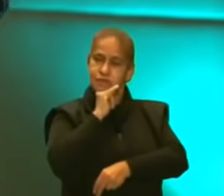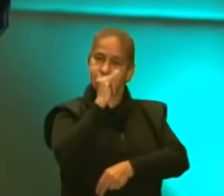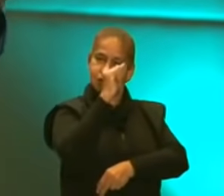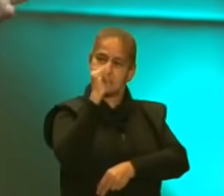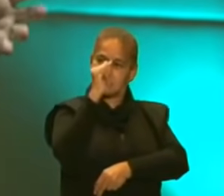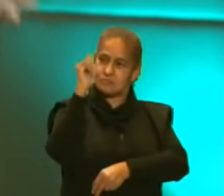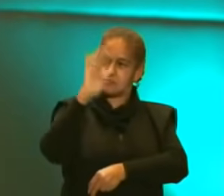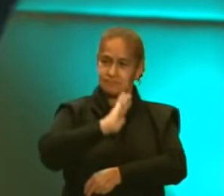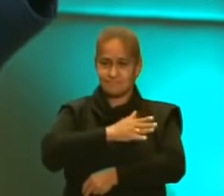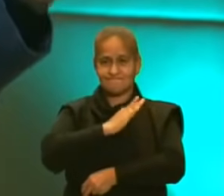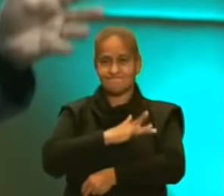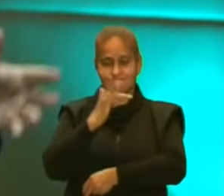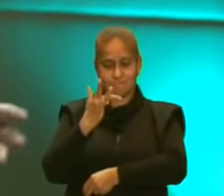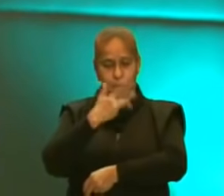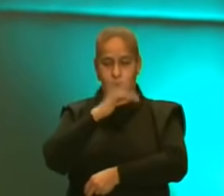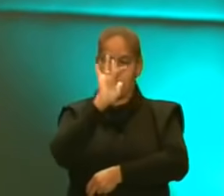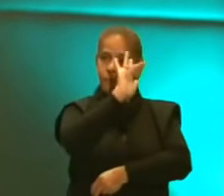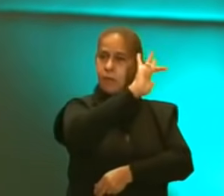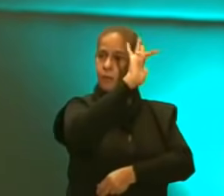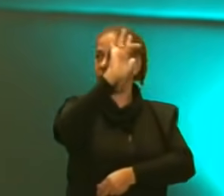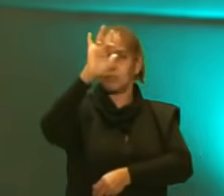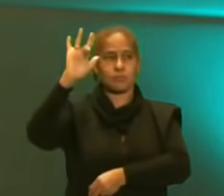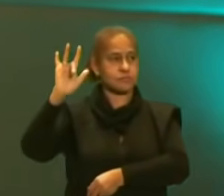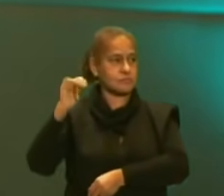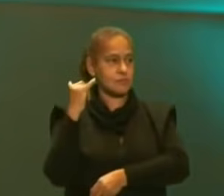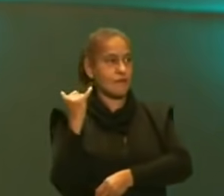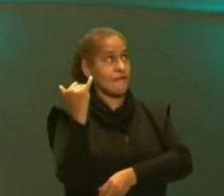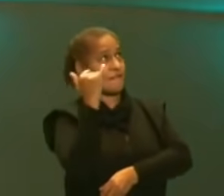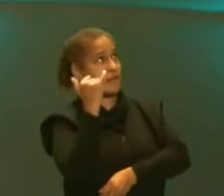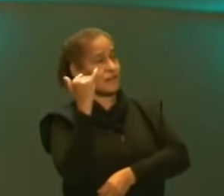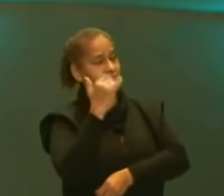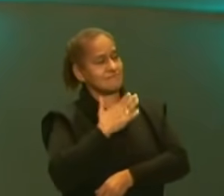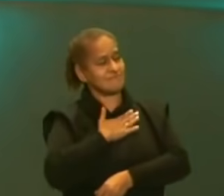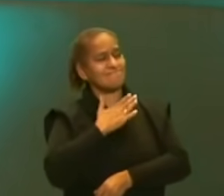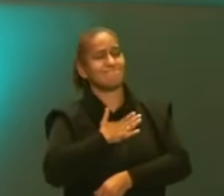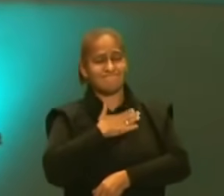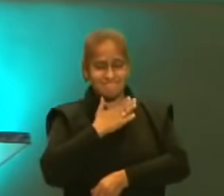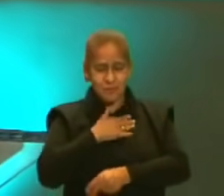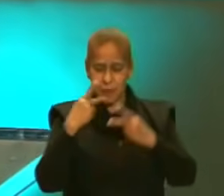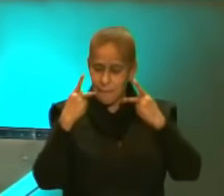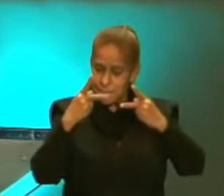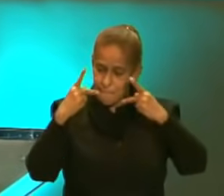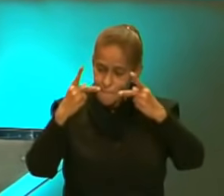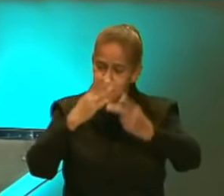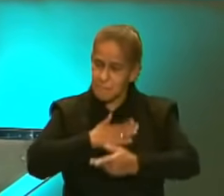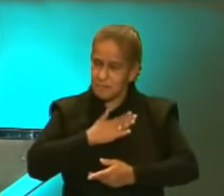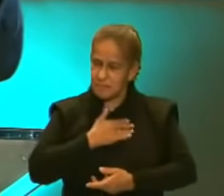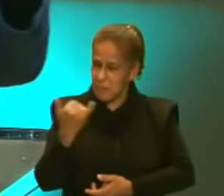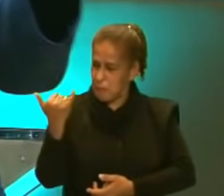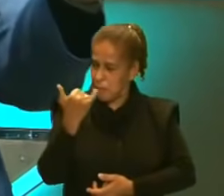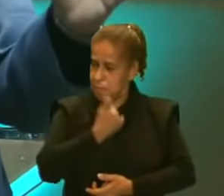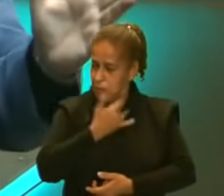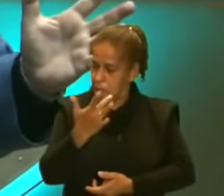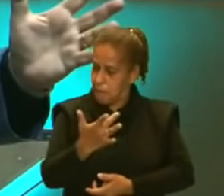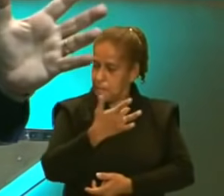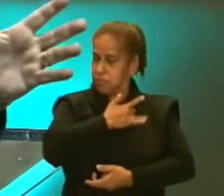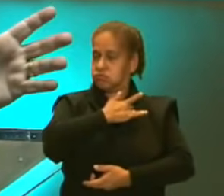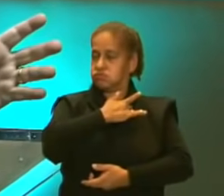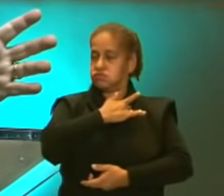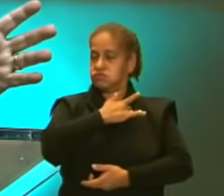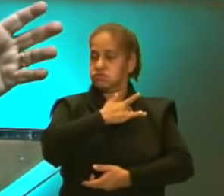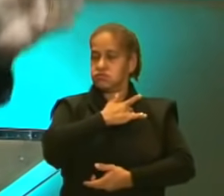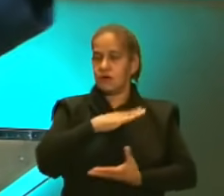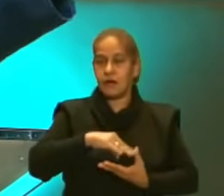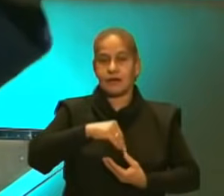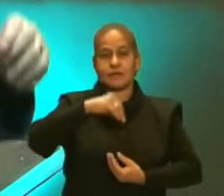Deus falou com você, tocou no seu coração, você diz, olha, foi para mim, hoje o Espírito Santo, olha, tocou direto na minha alma,